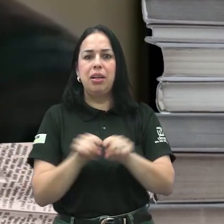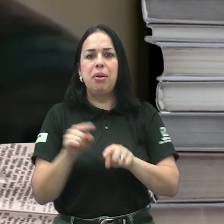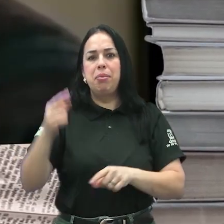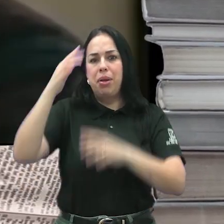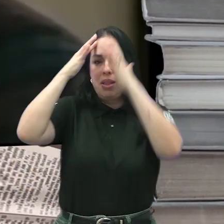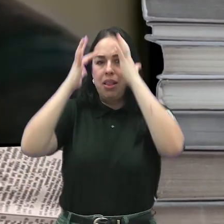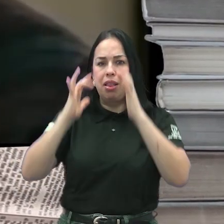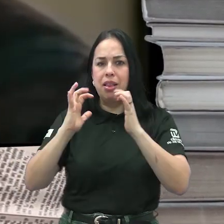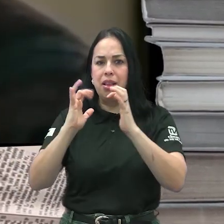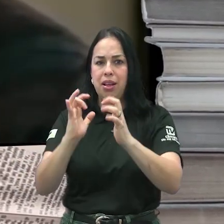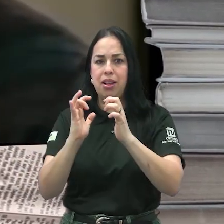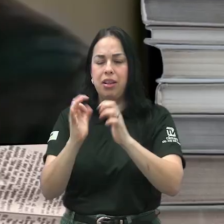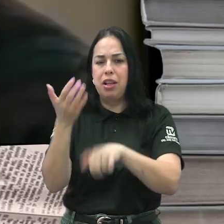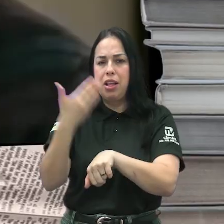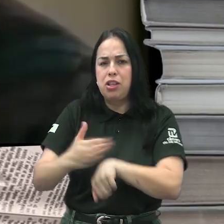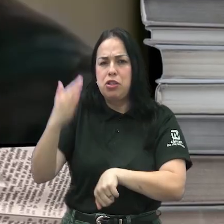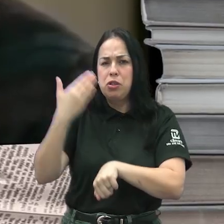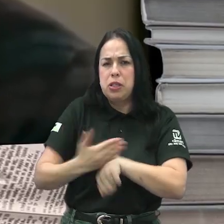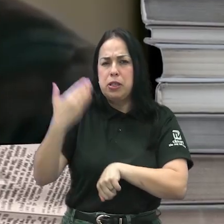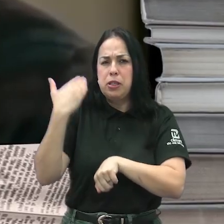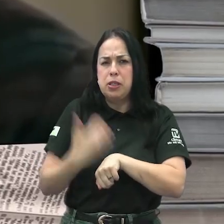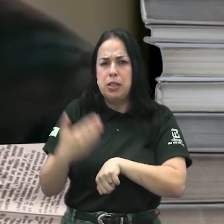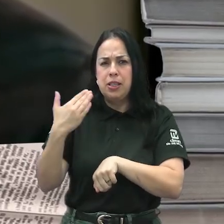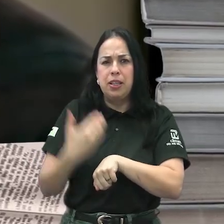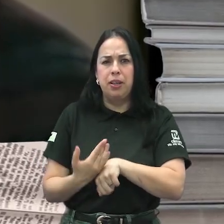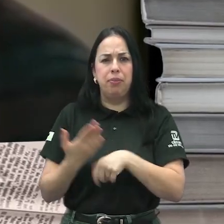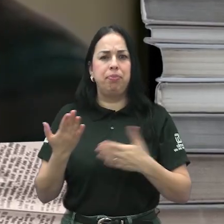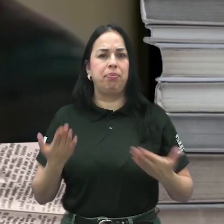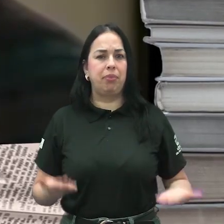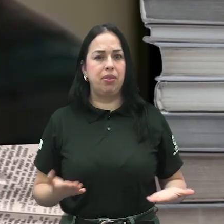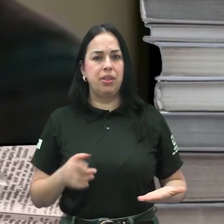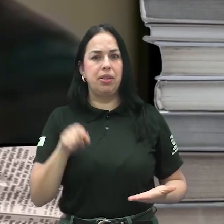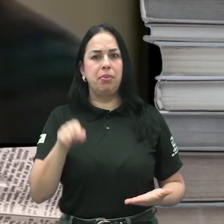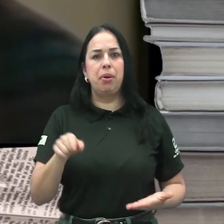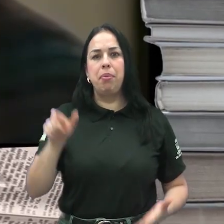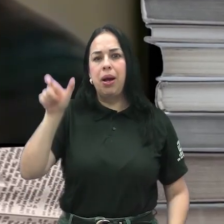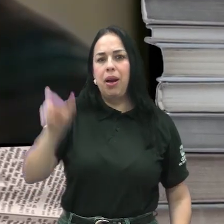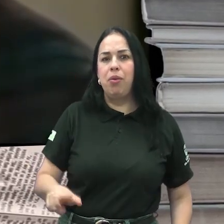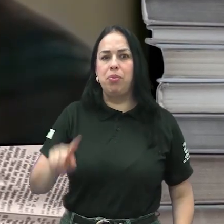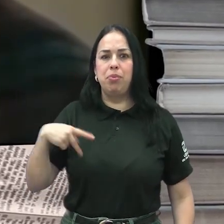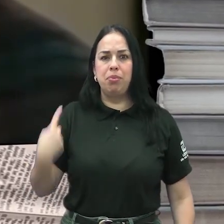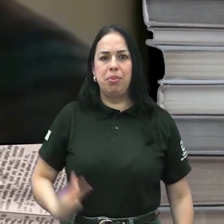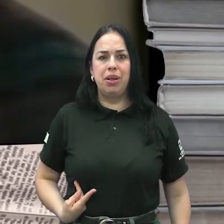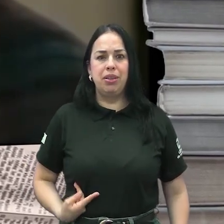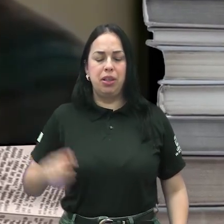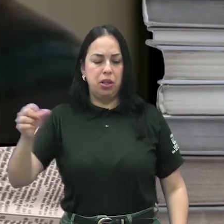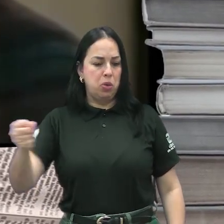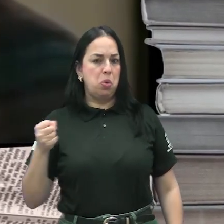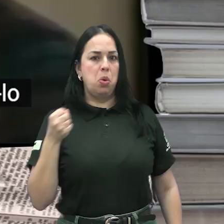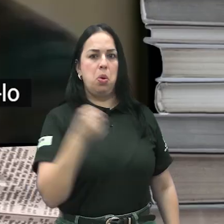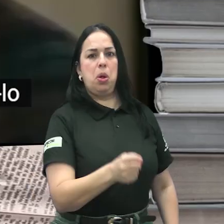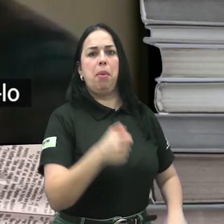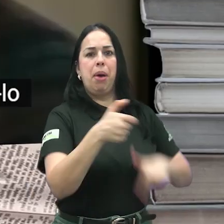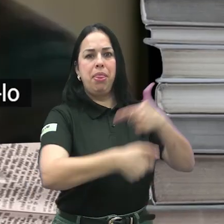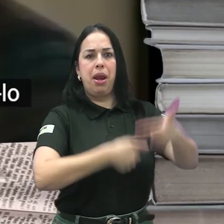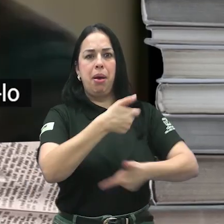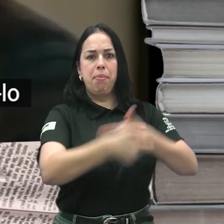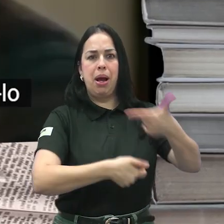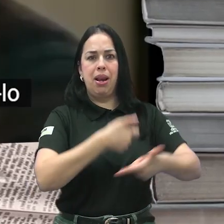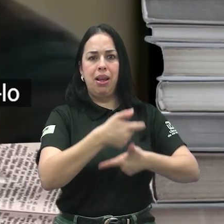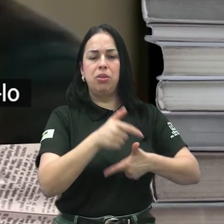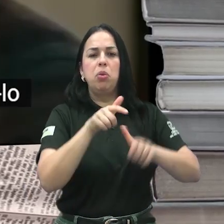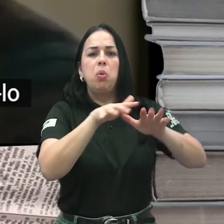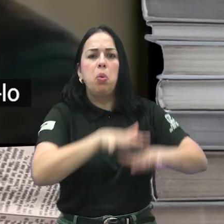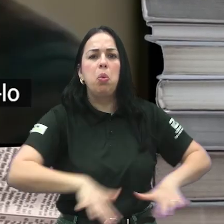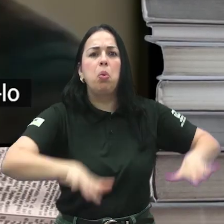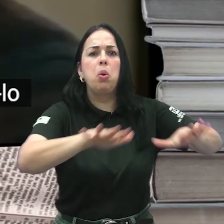to have brains that aim at that from the start. You can't take a human being and put him to work at a job that underuses